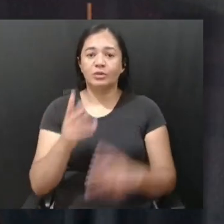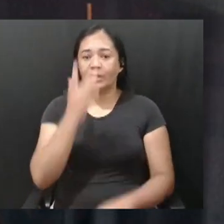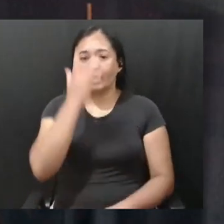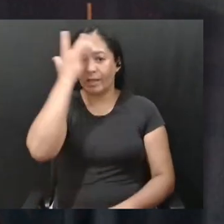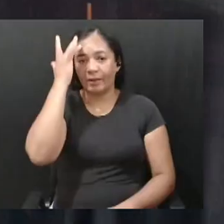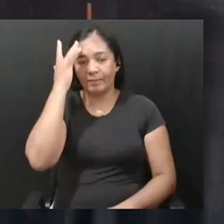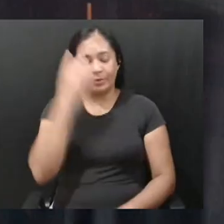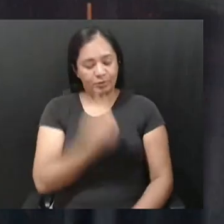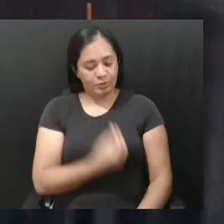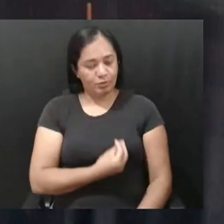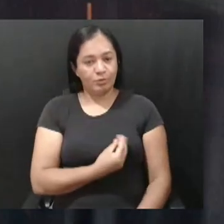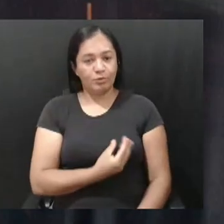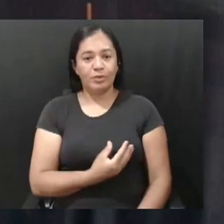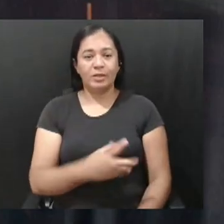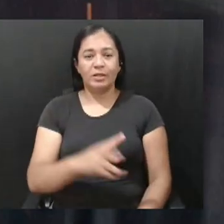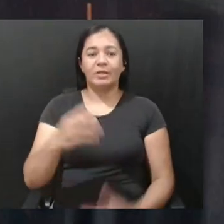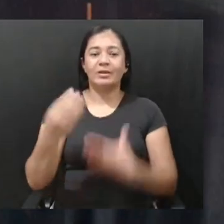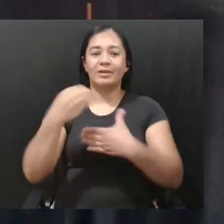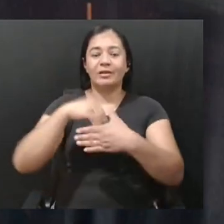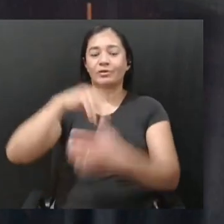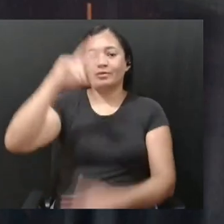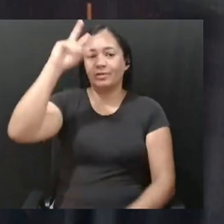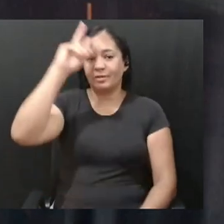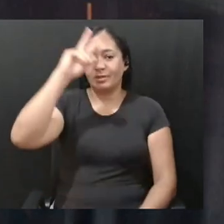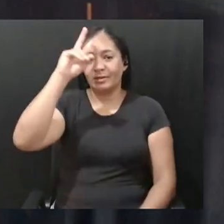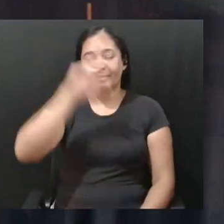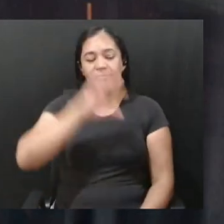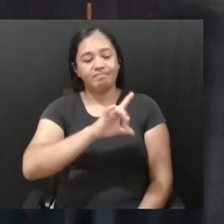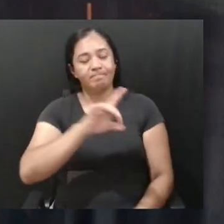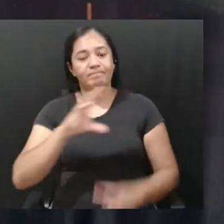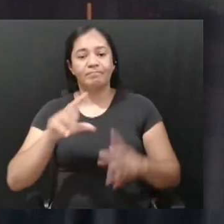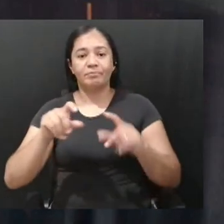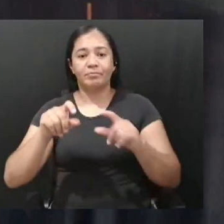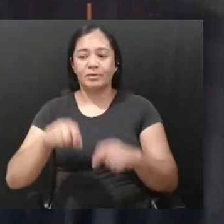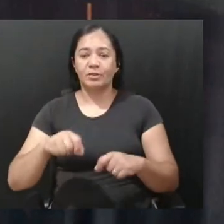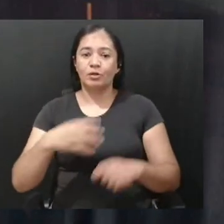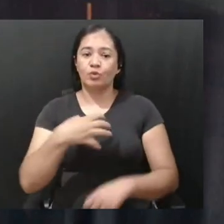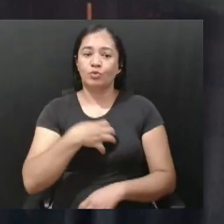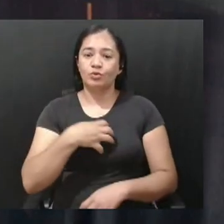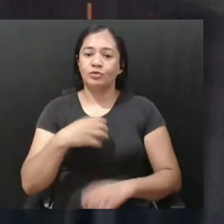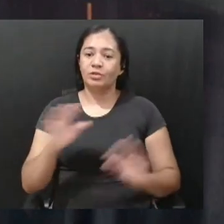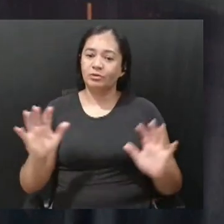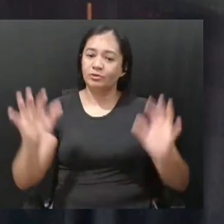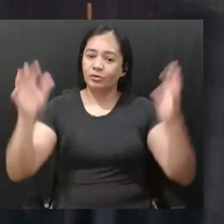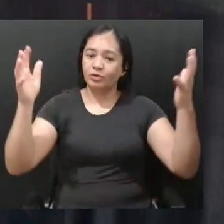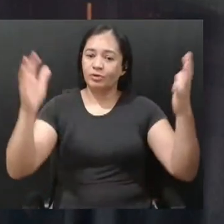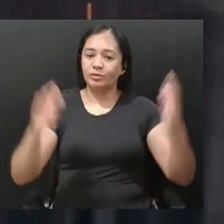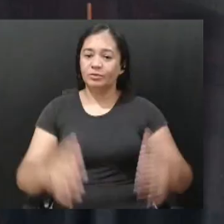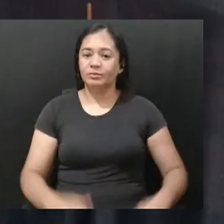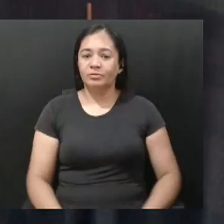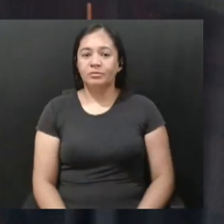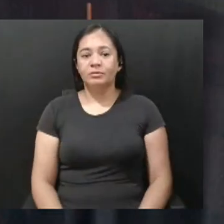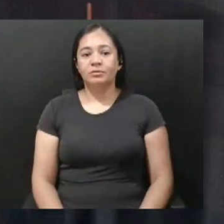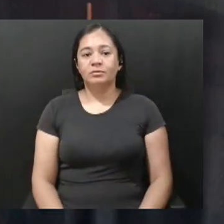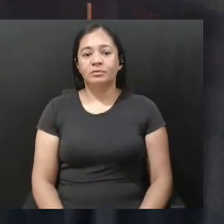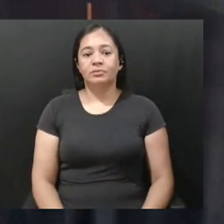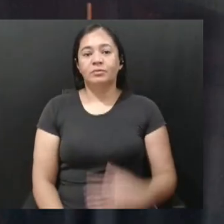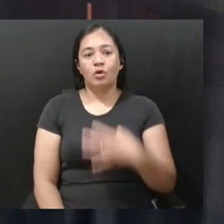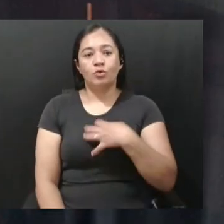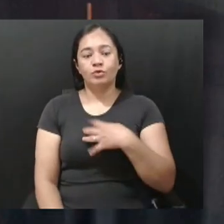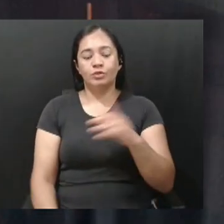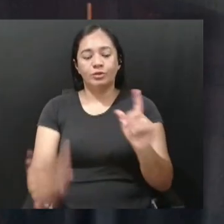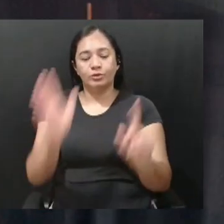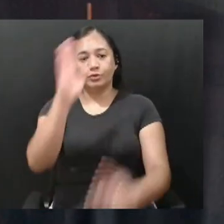lembranças de todo mundo, né, isso pode ser uma forma de celebração também, uma forma de homenagem, né, uma forma de Uhum.